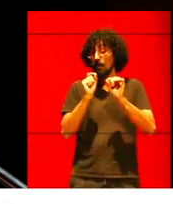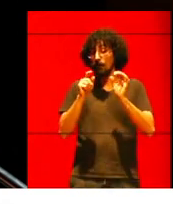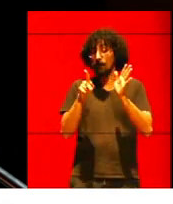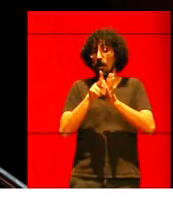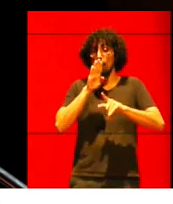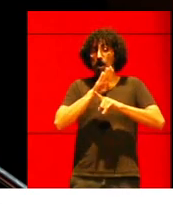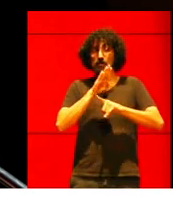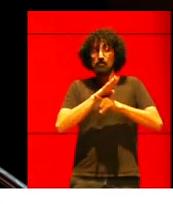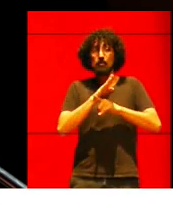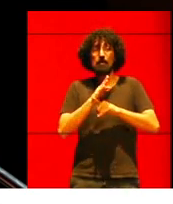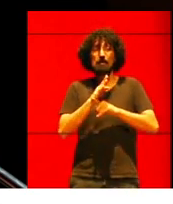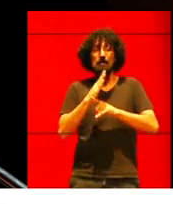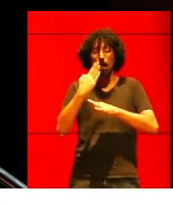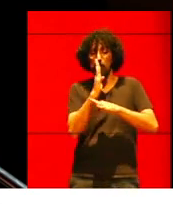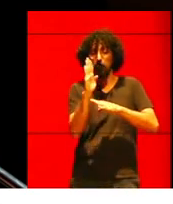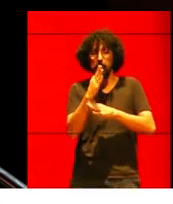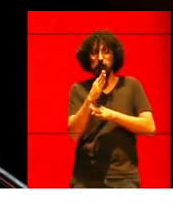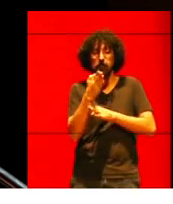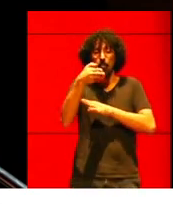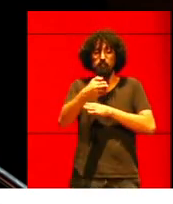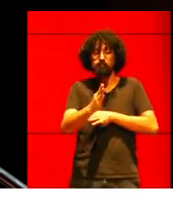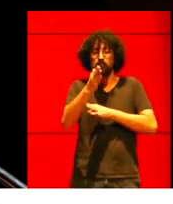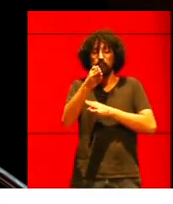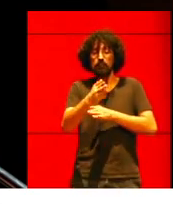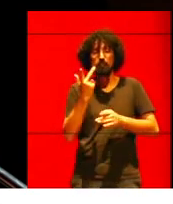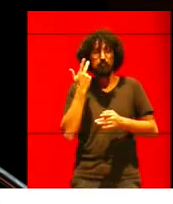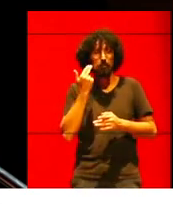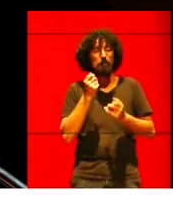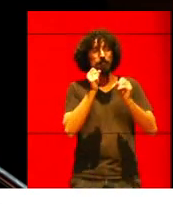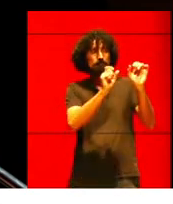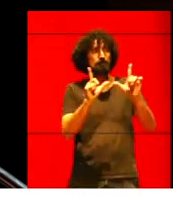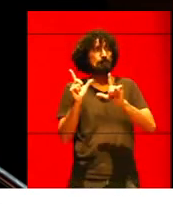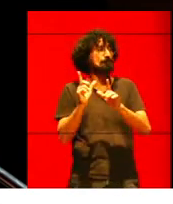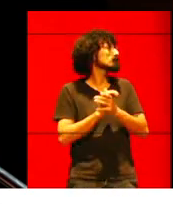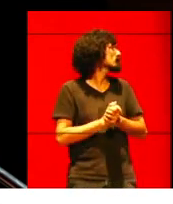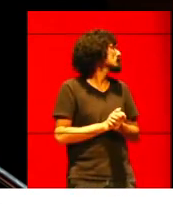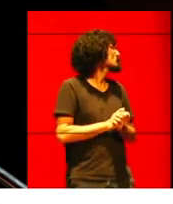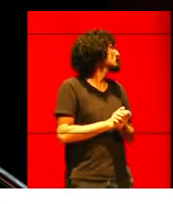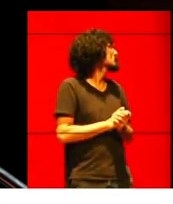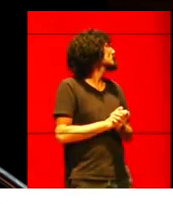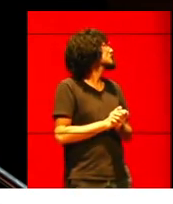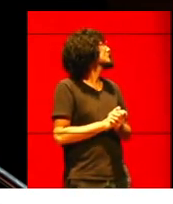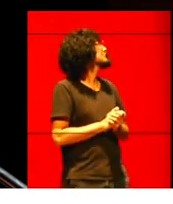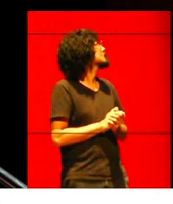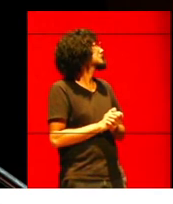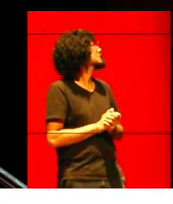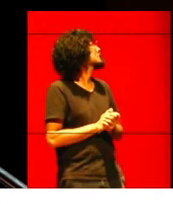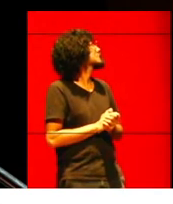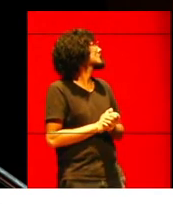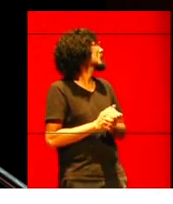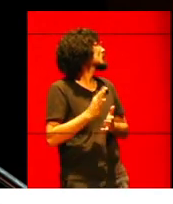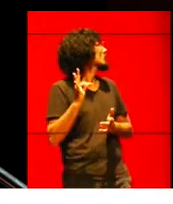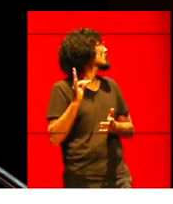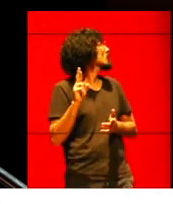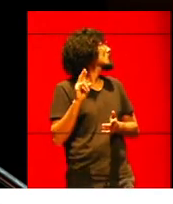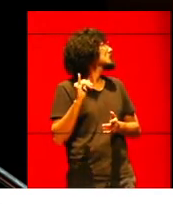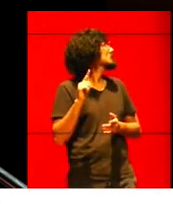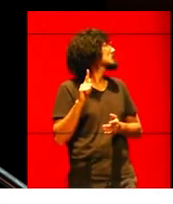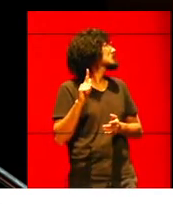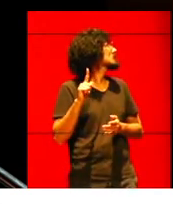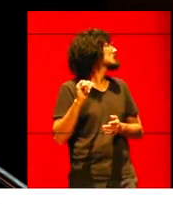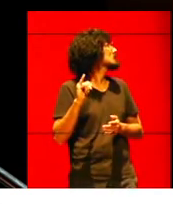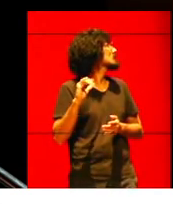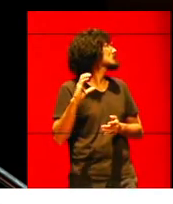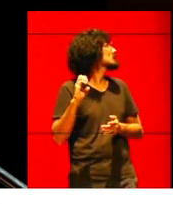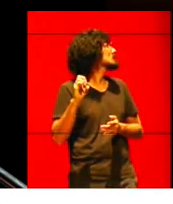flutuabilidade, certo? Pode passar, por favor. Em relação à classificação, pessoal,